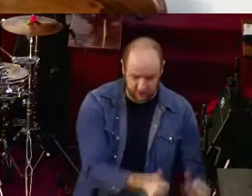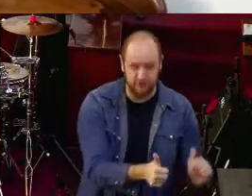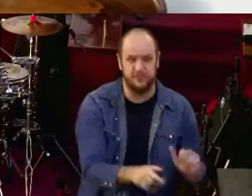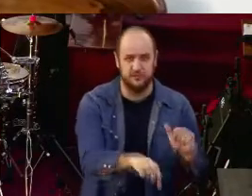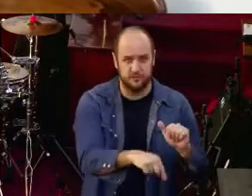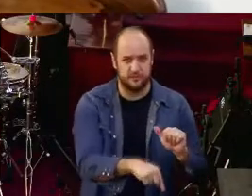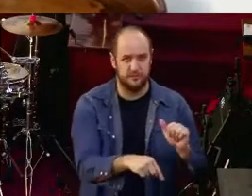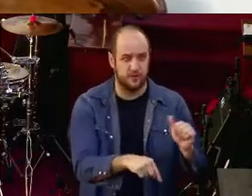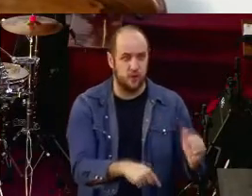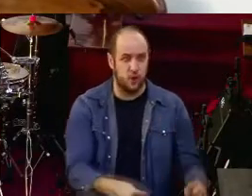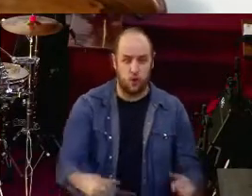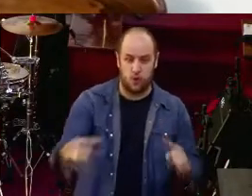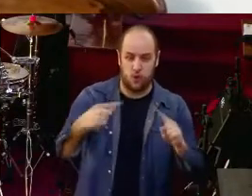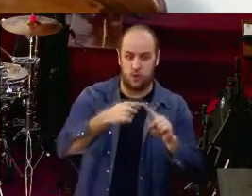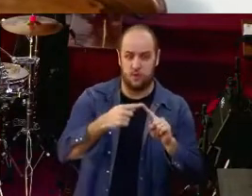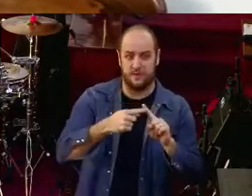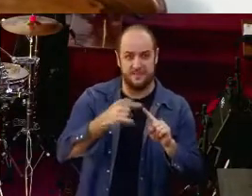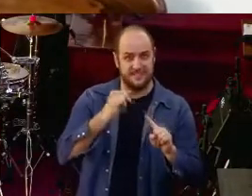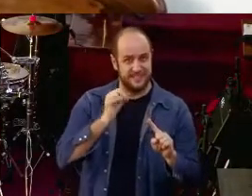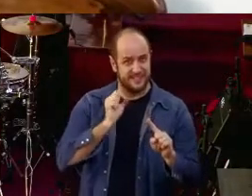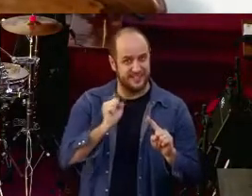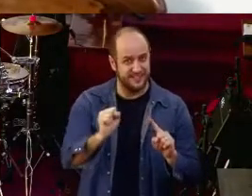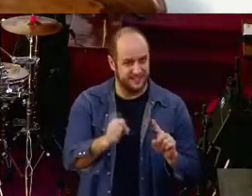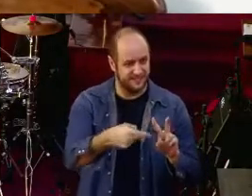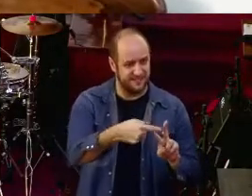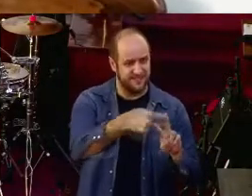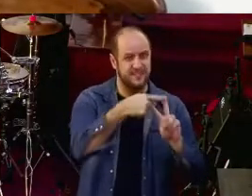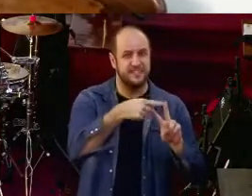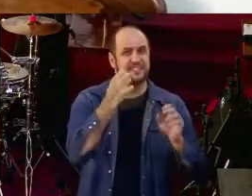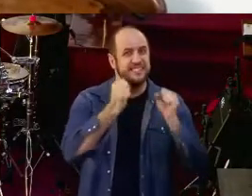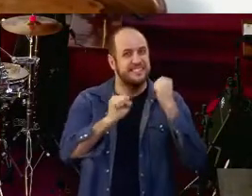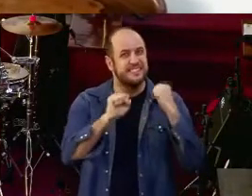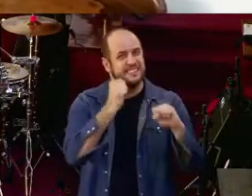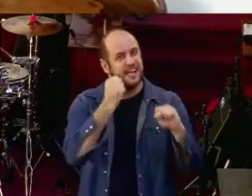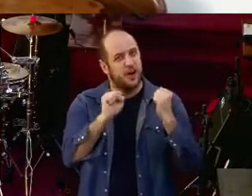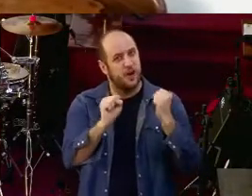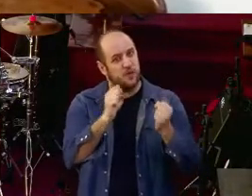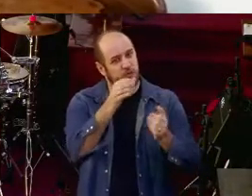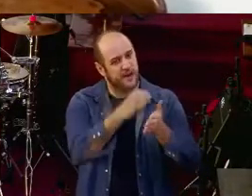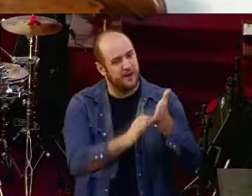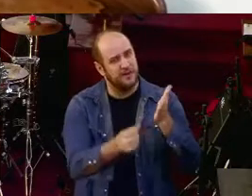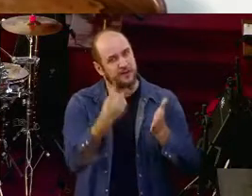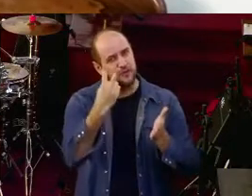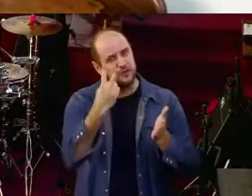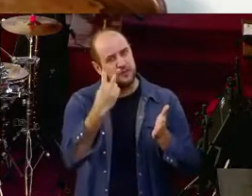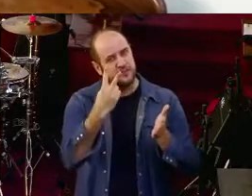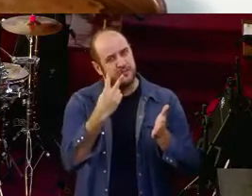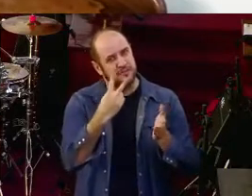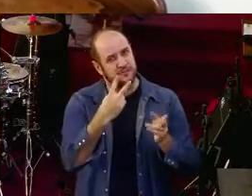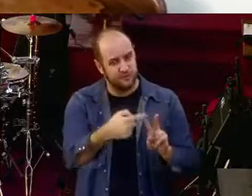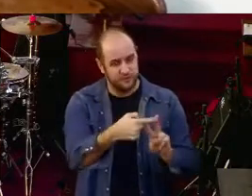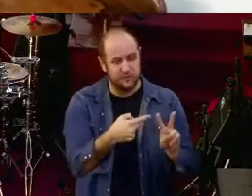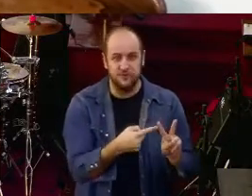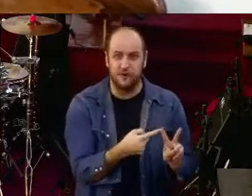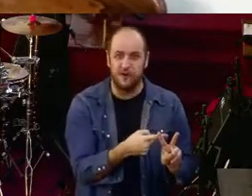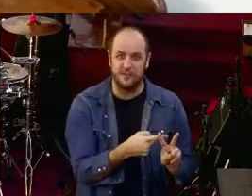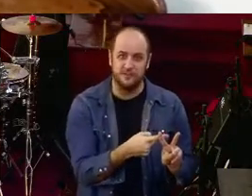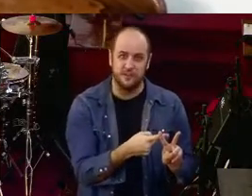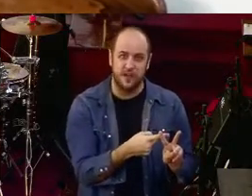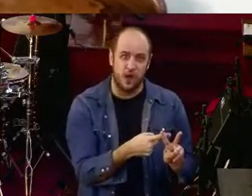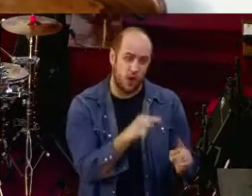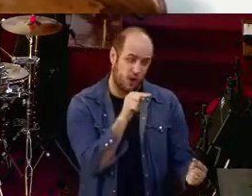Isaías, com o salmo messiânico, o salmo de número 2. E por que é que